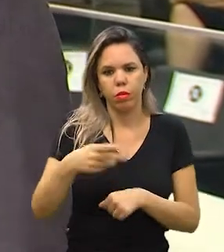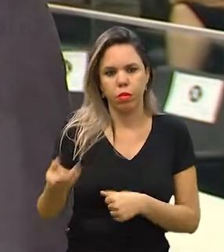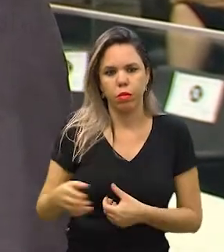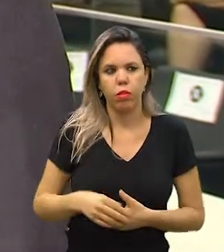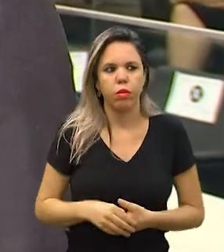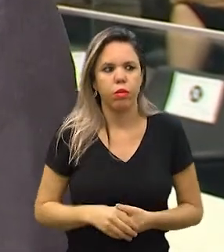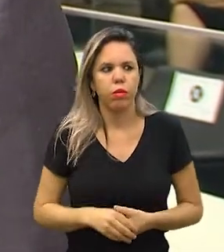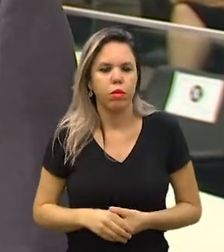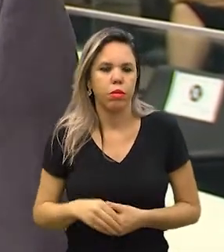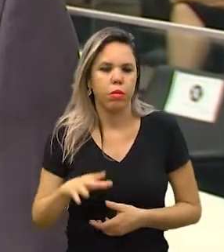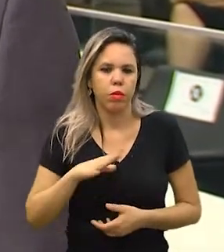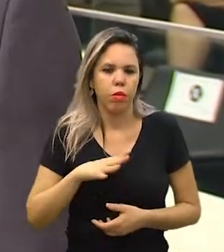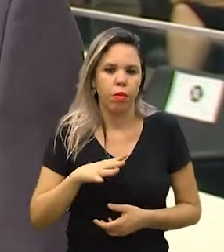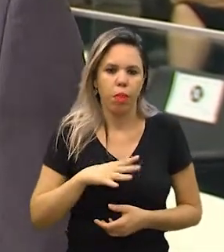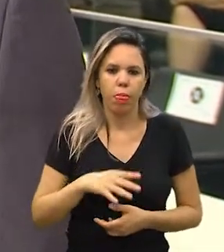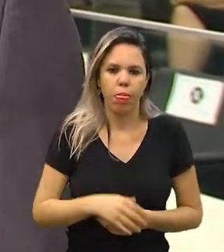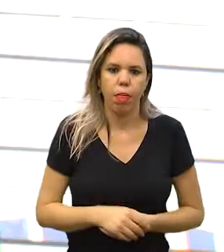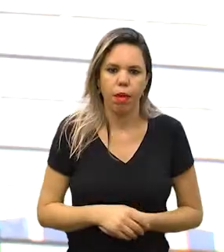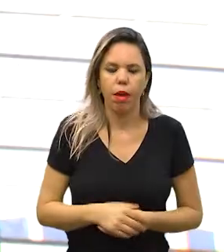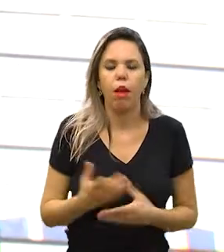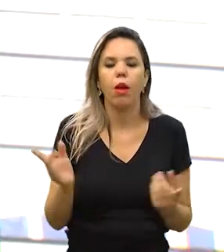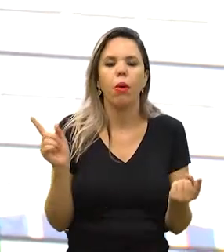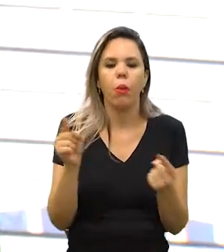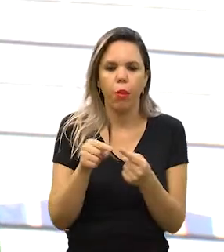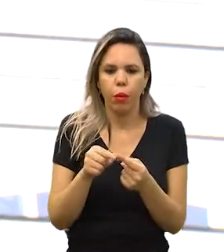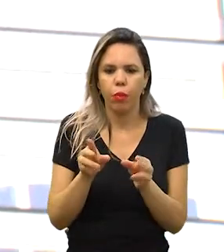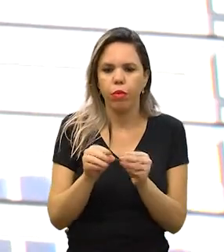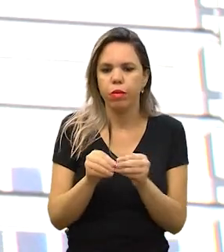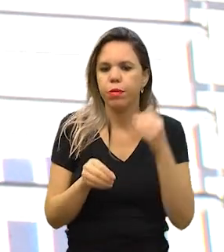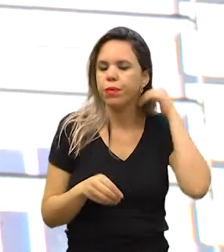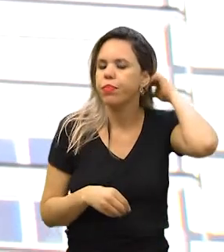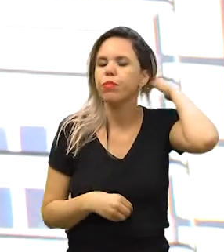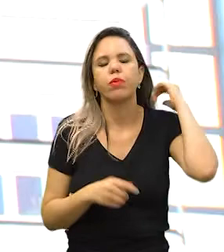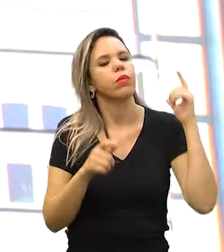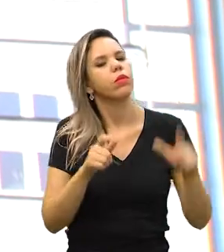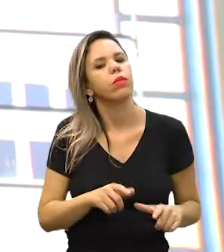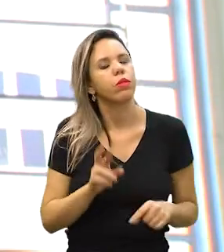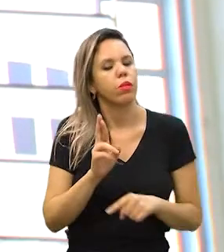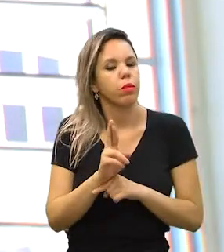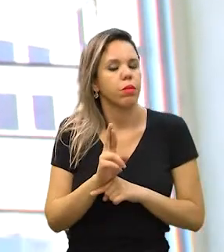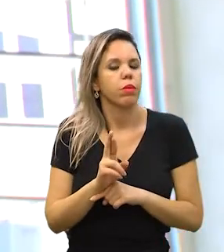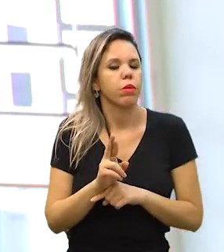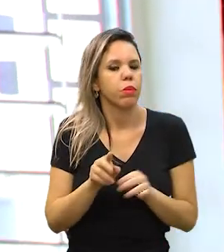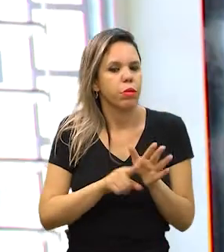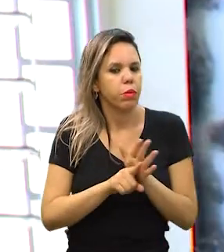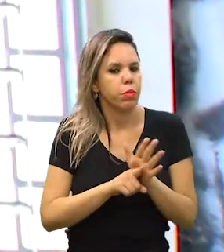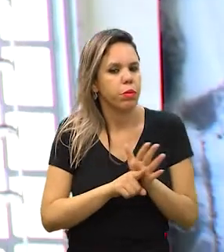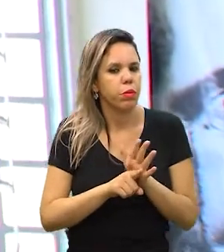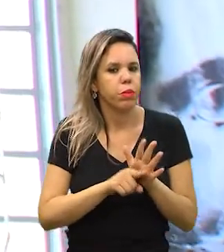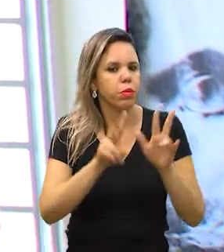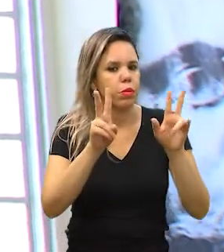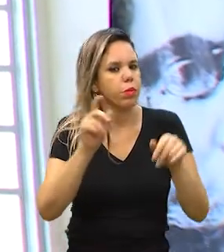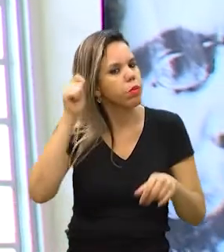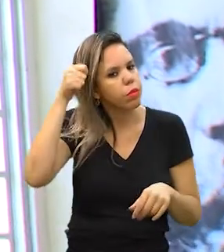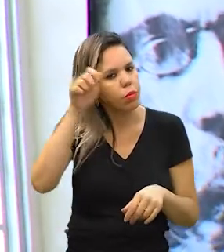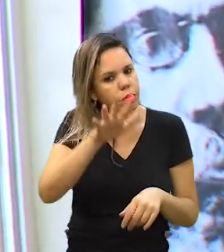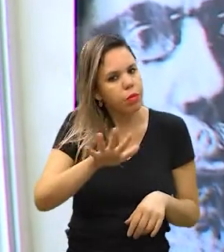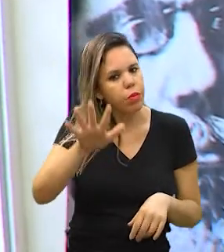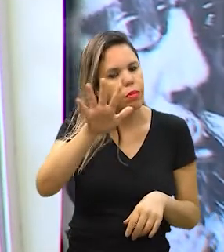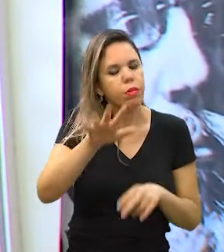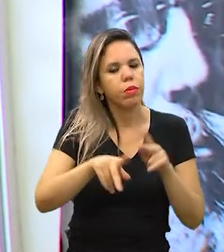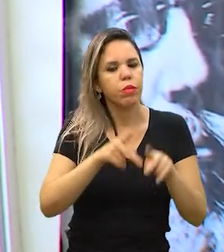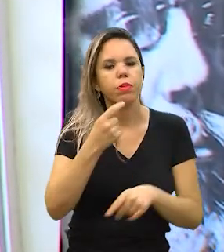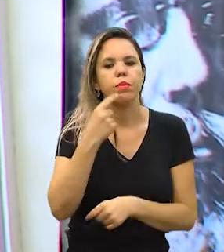nosso país na nossa cidade a finalidade também é um espaço de referência a todos sobre